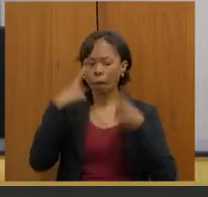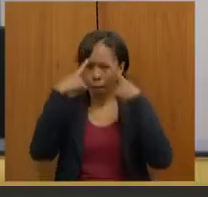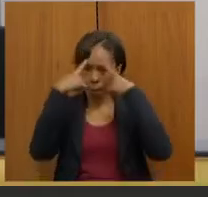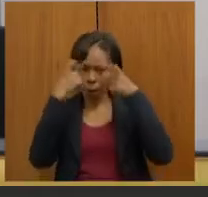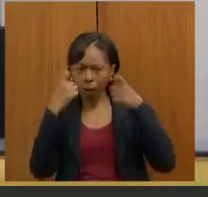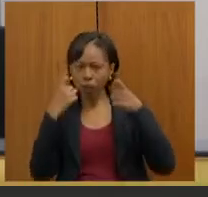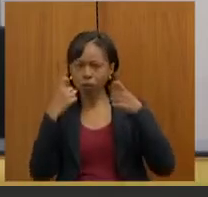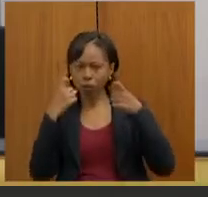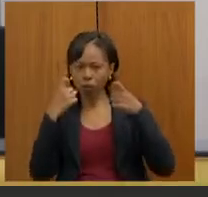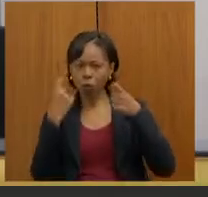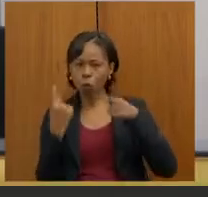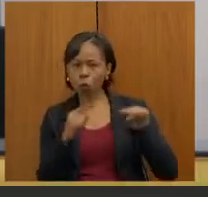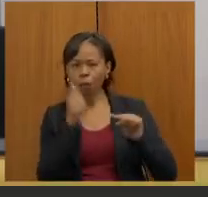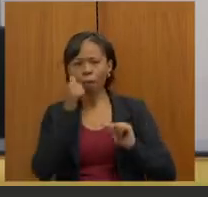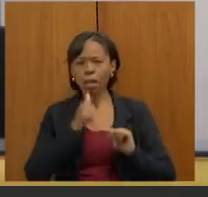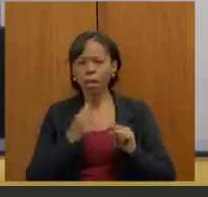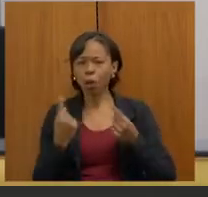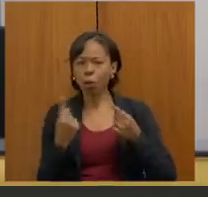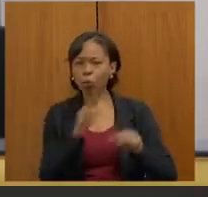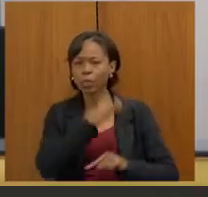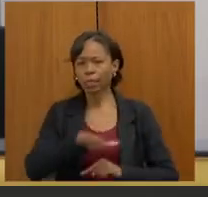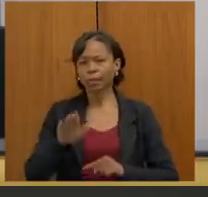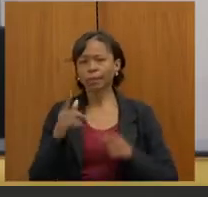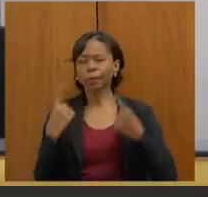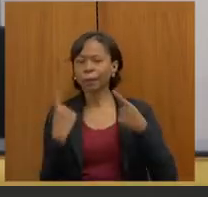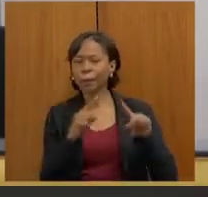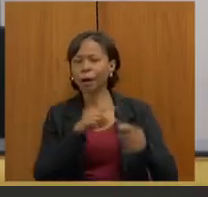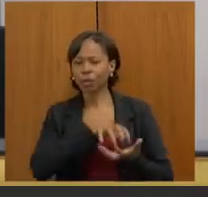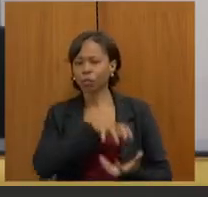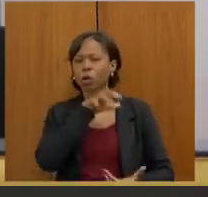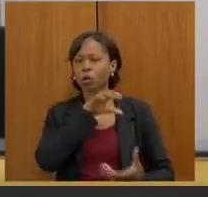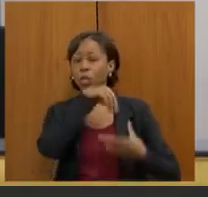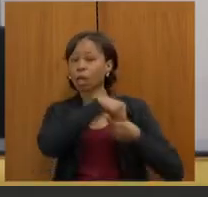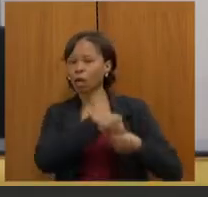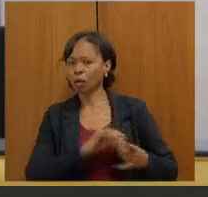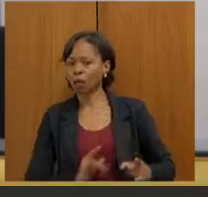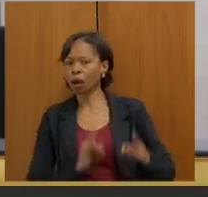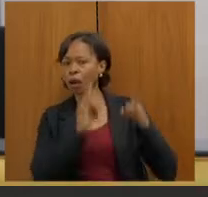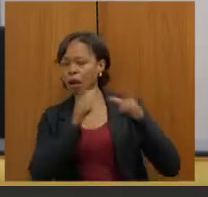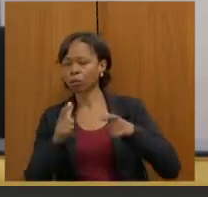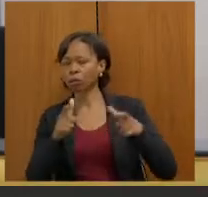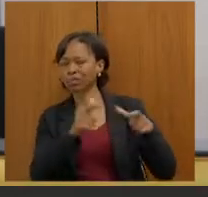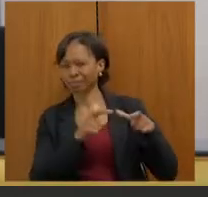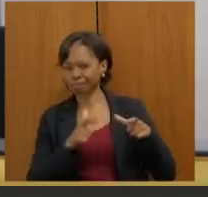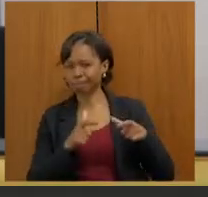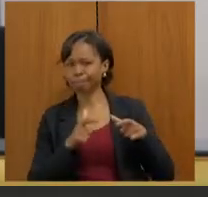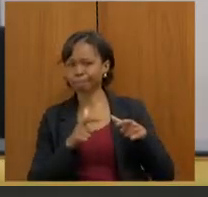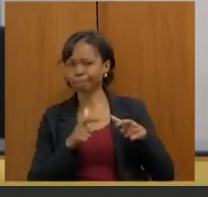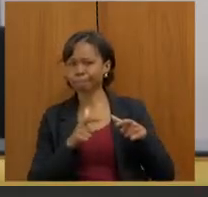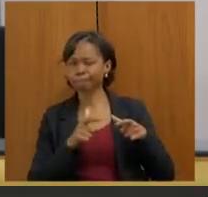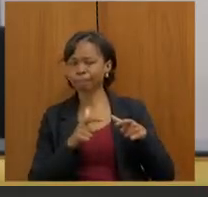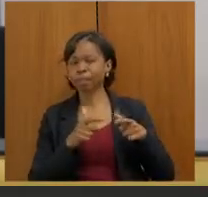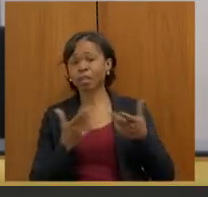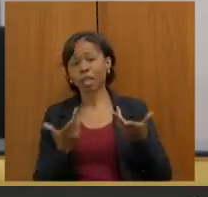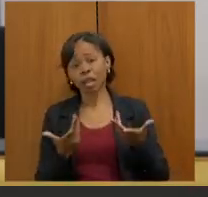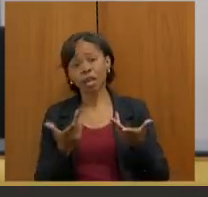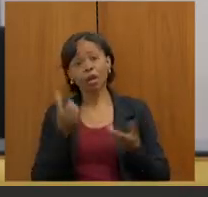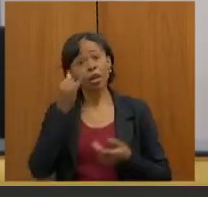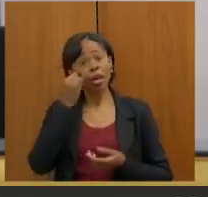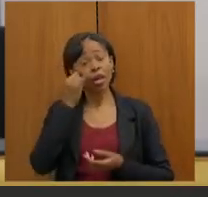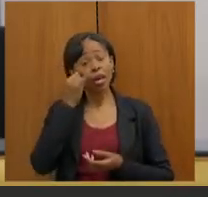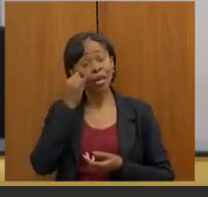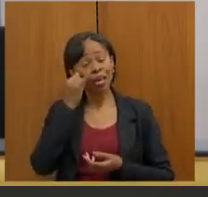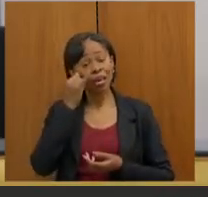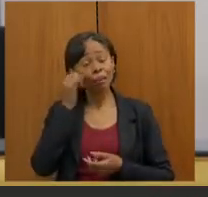mulher criança adolescente ou idosos no seu interior né quebrando literalmente um velho ditado de